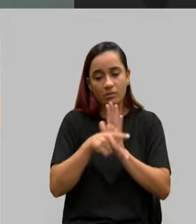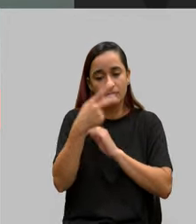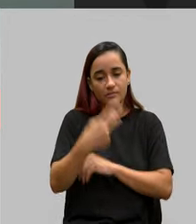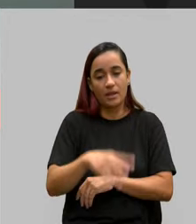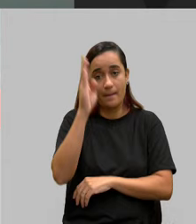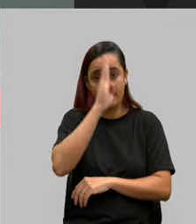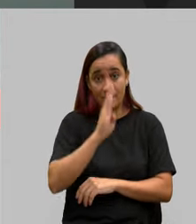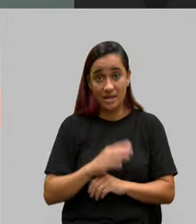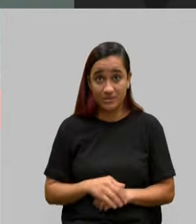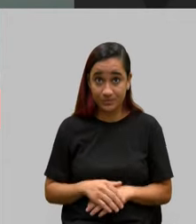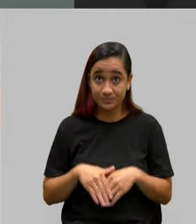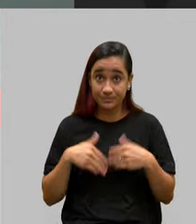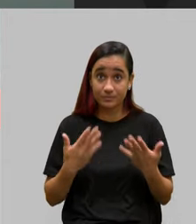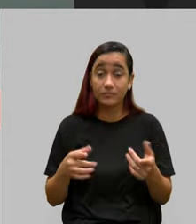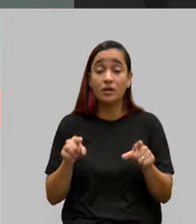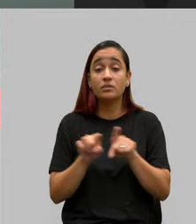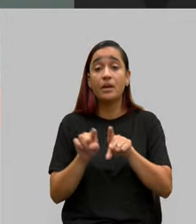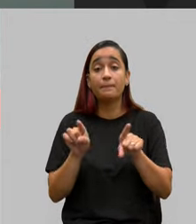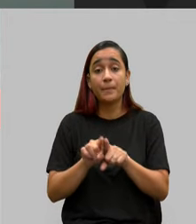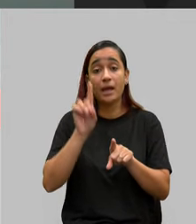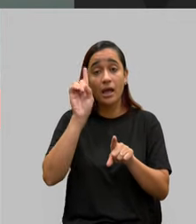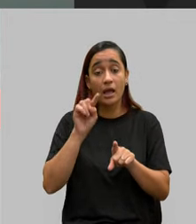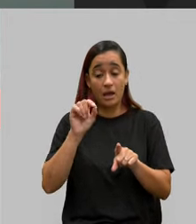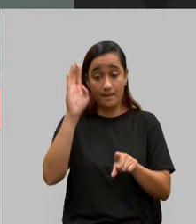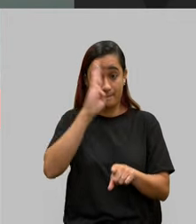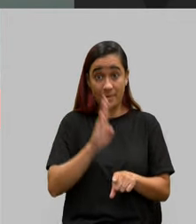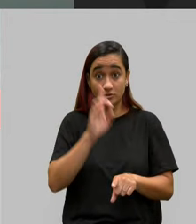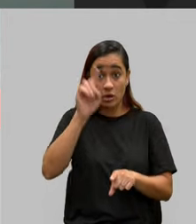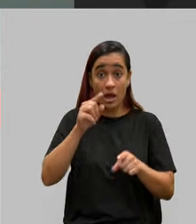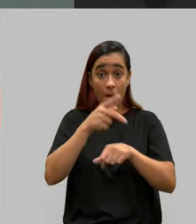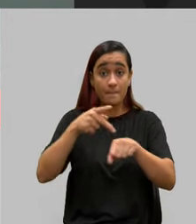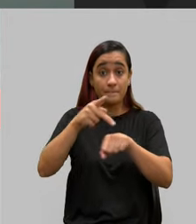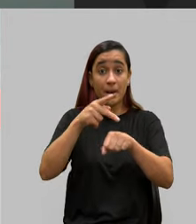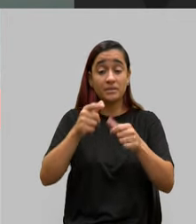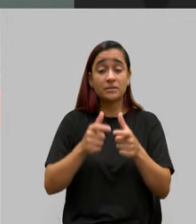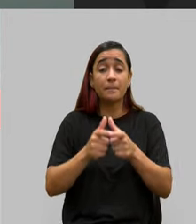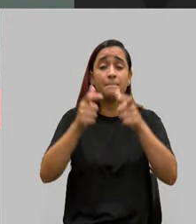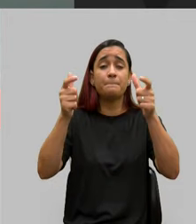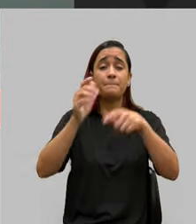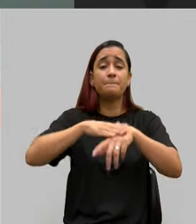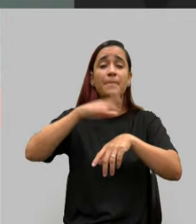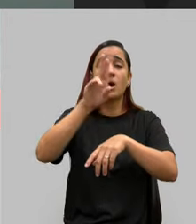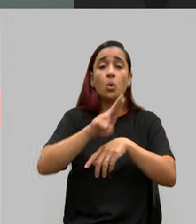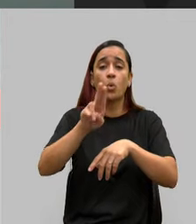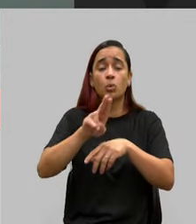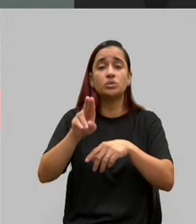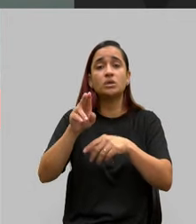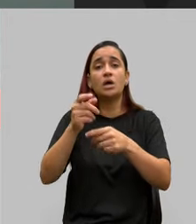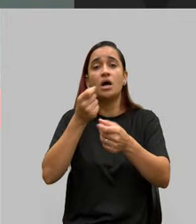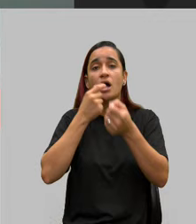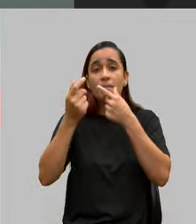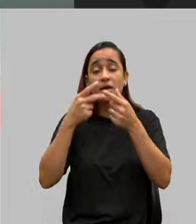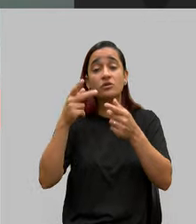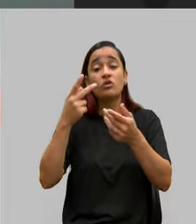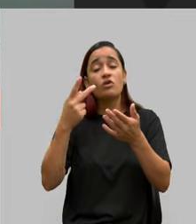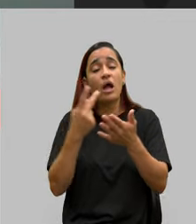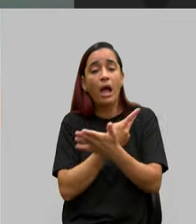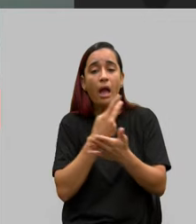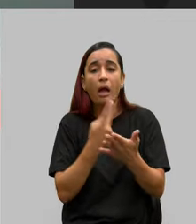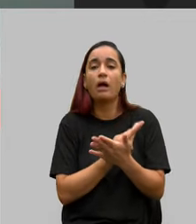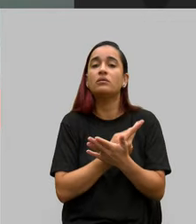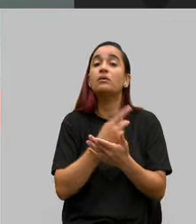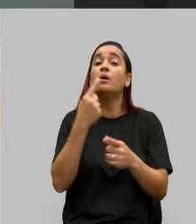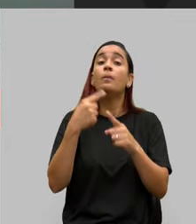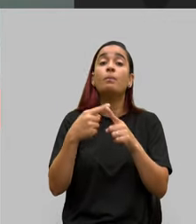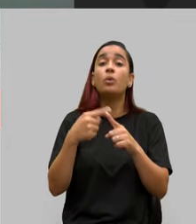saúde é sono reparador e o Brasil é o país que mais consome bemos diazepínico no mundo de forma errônea que ao longo prazo gera